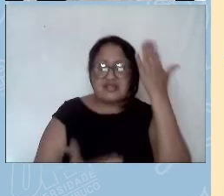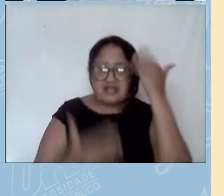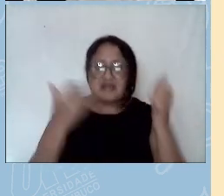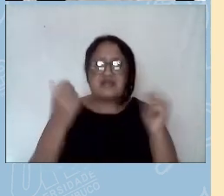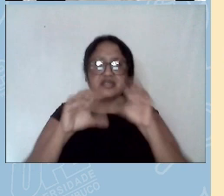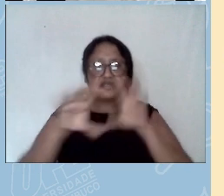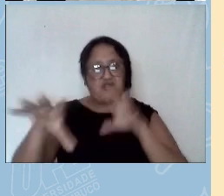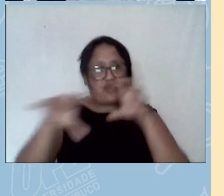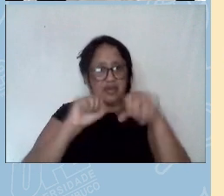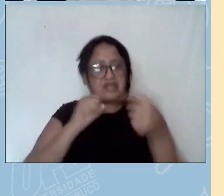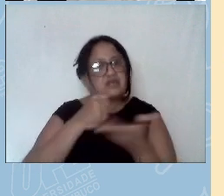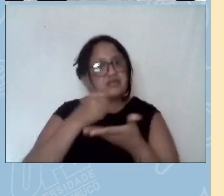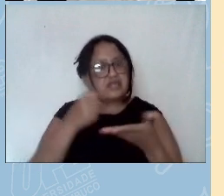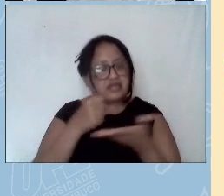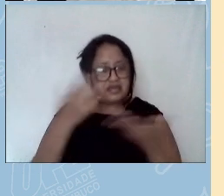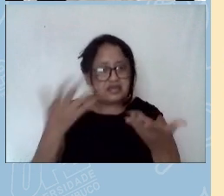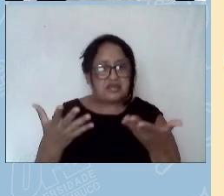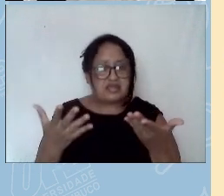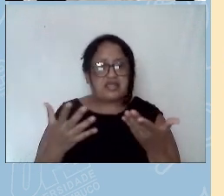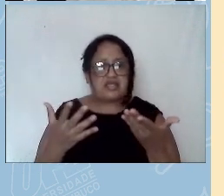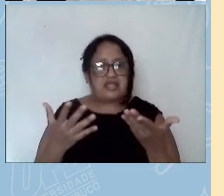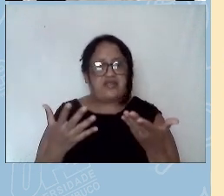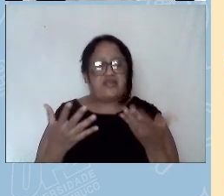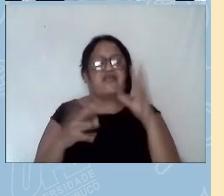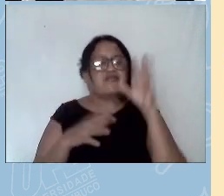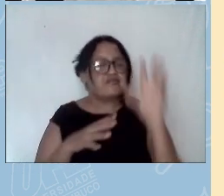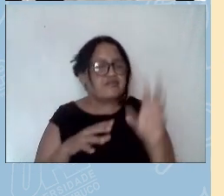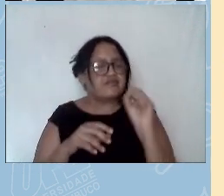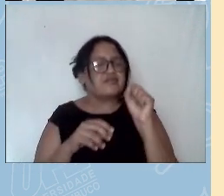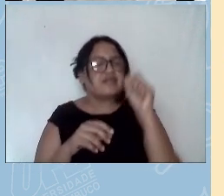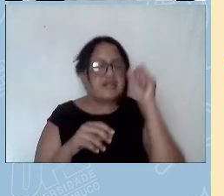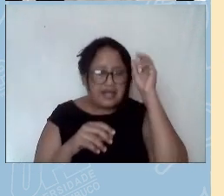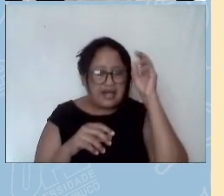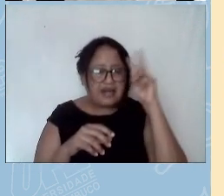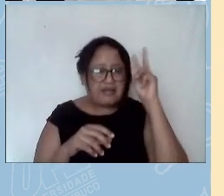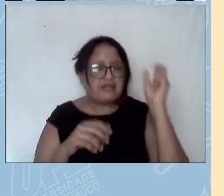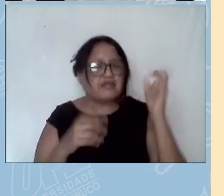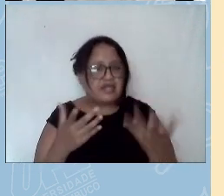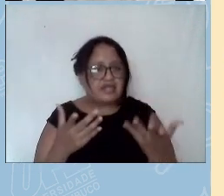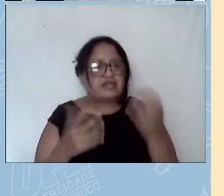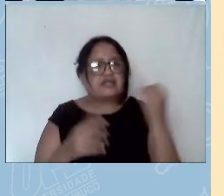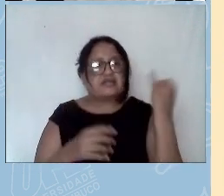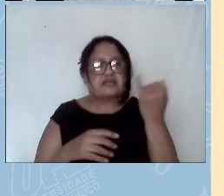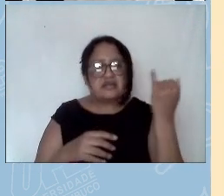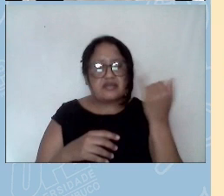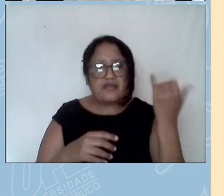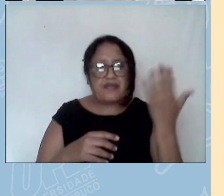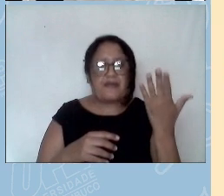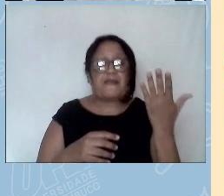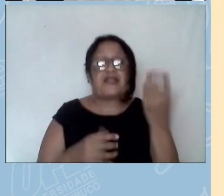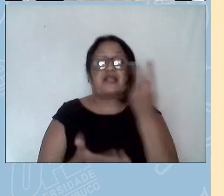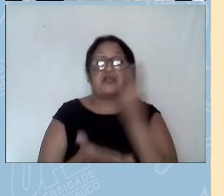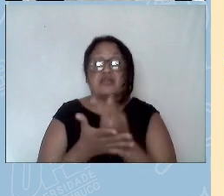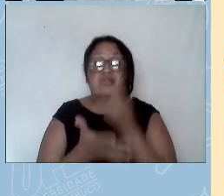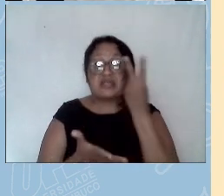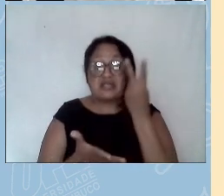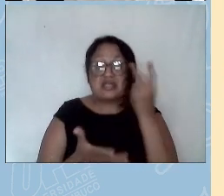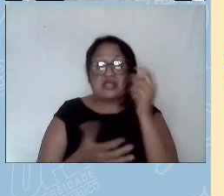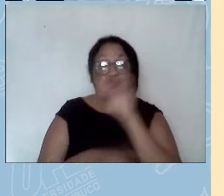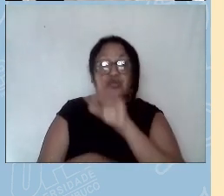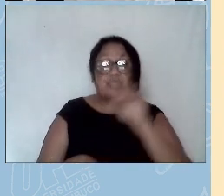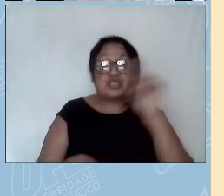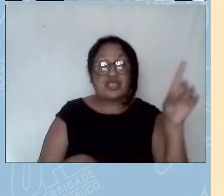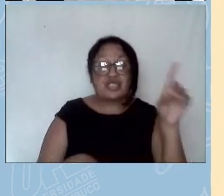básica vamos retomar esses saberes era importante lembrar que a ocorrência dos dias da semana